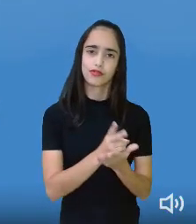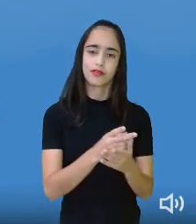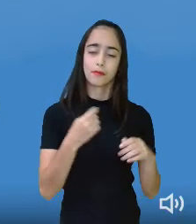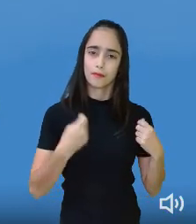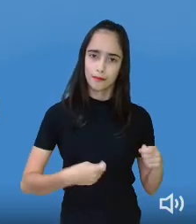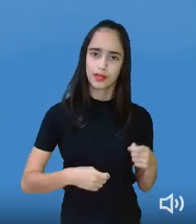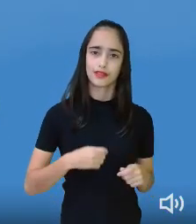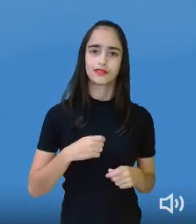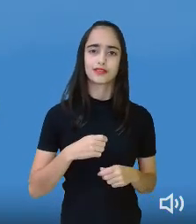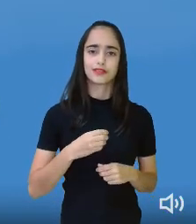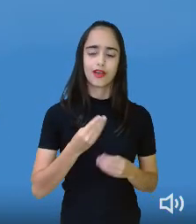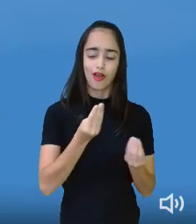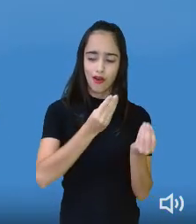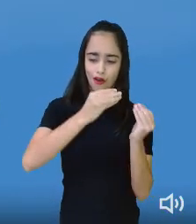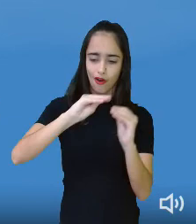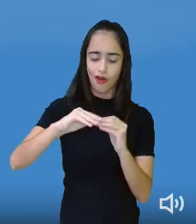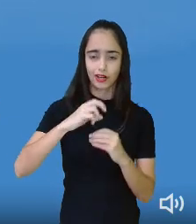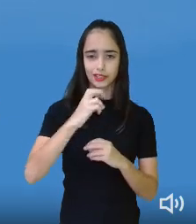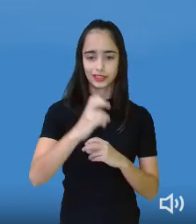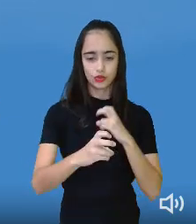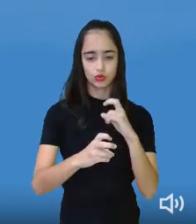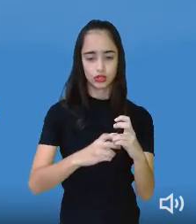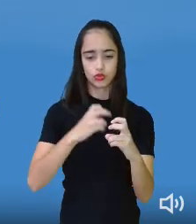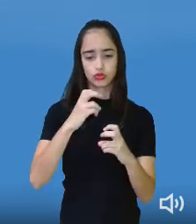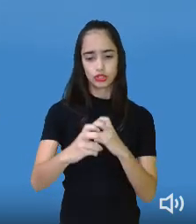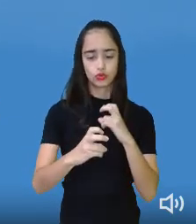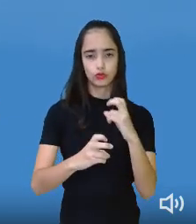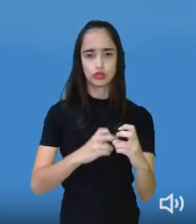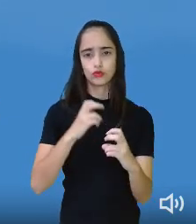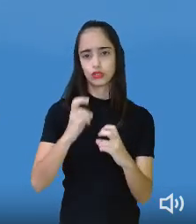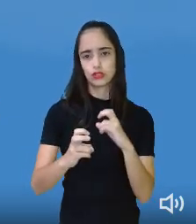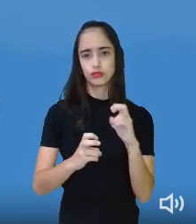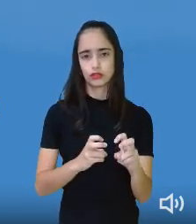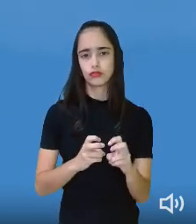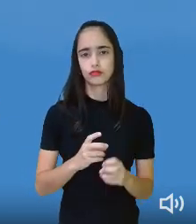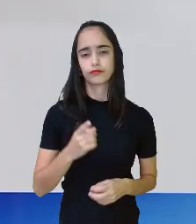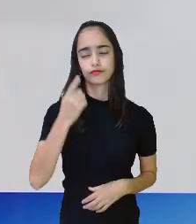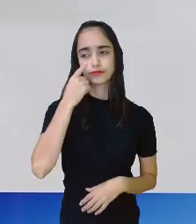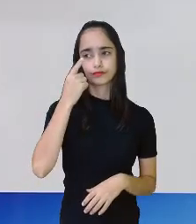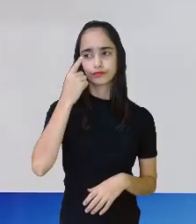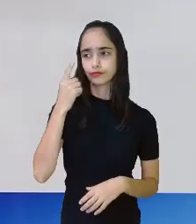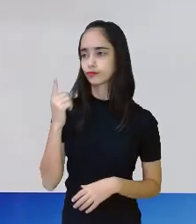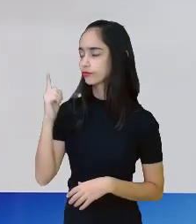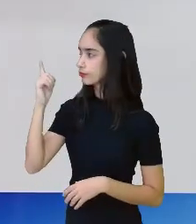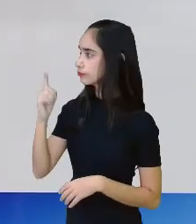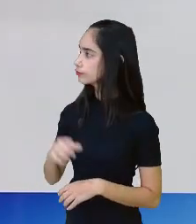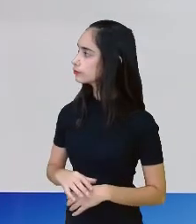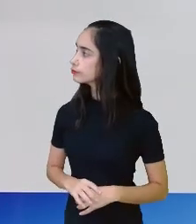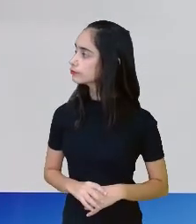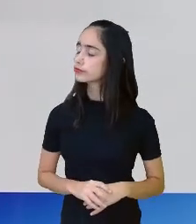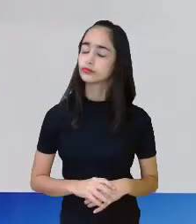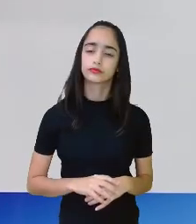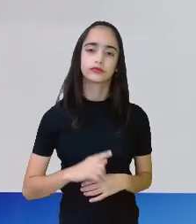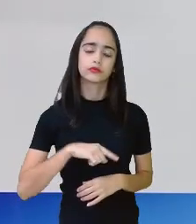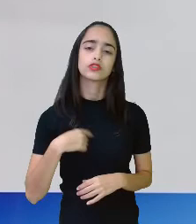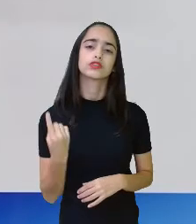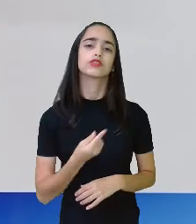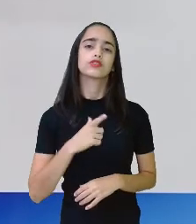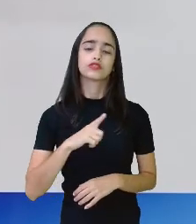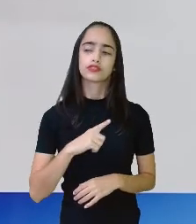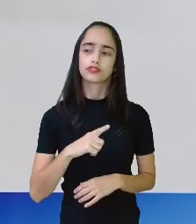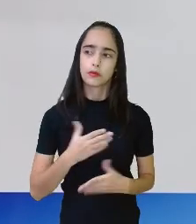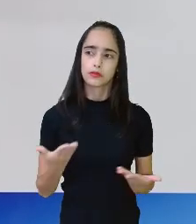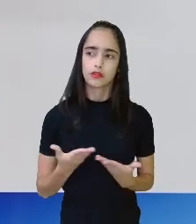5 em 5. A nossa contagem está sendo de 5 em 5, o padrão de 5 em 5. Nós temos aqui, ó,